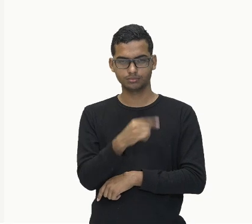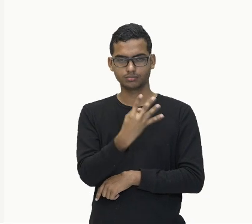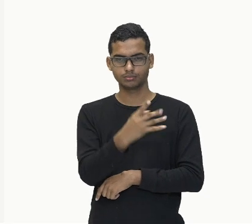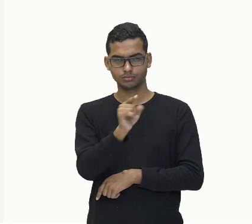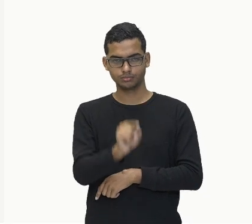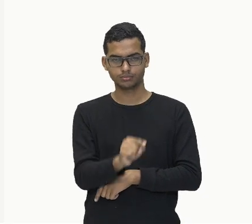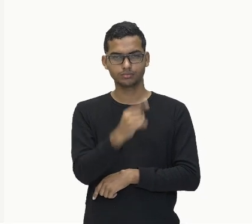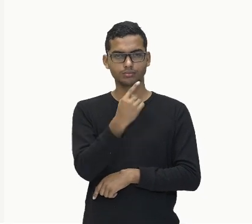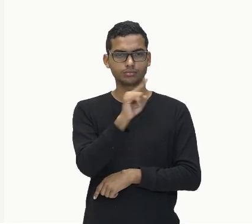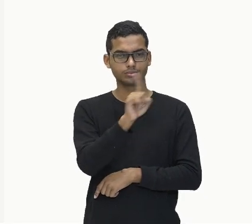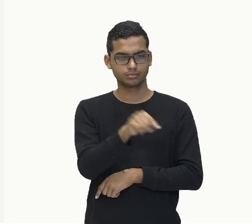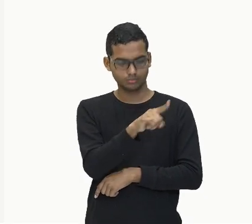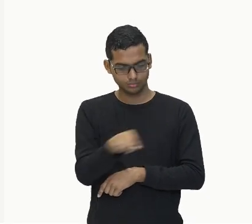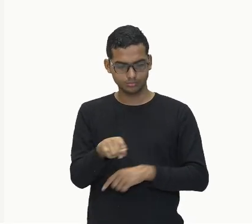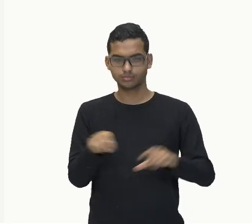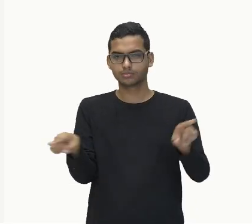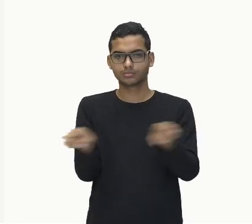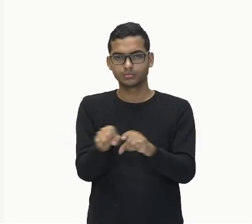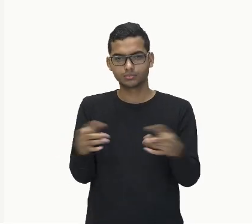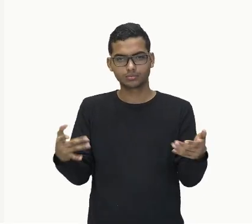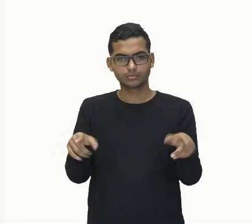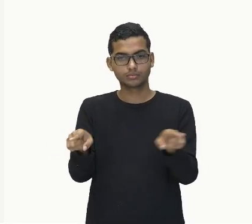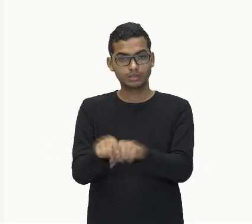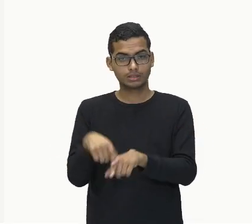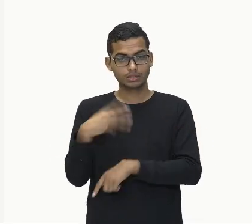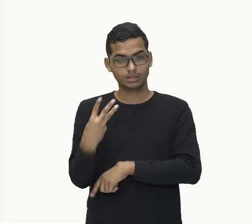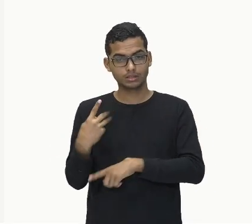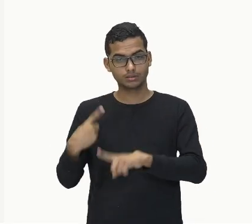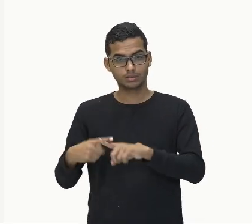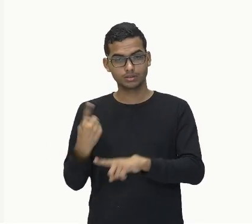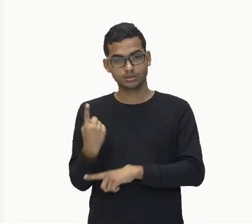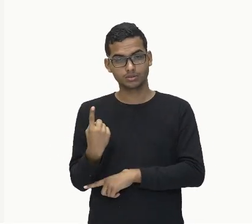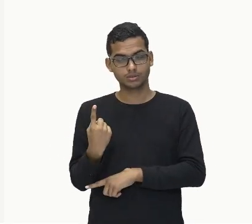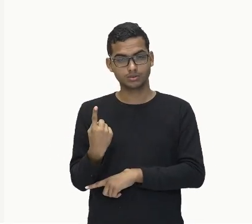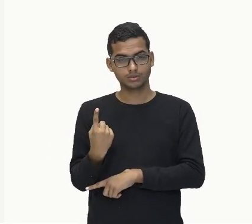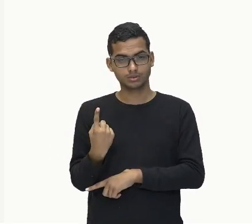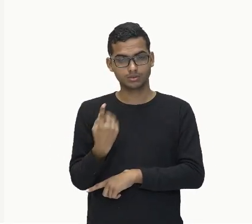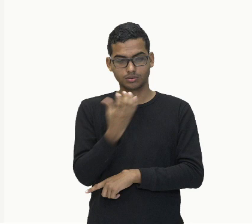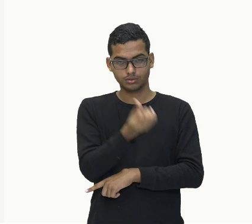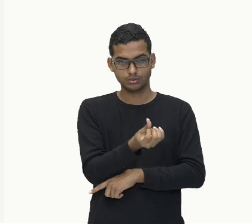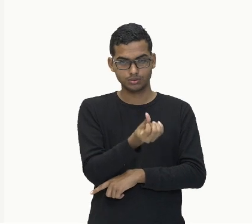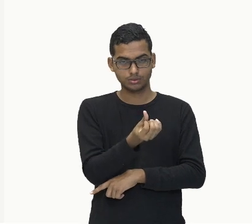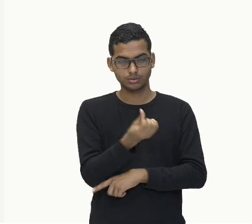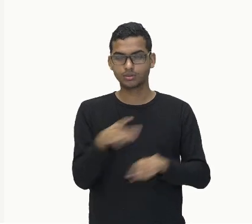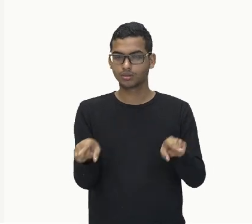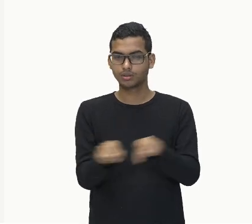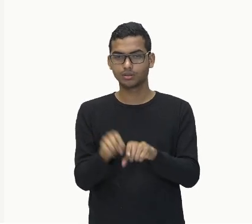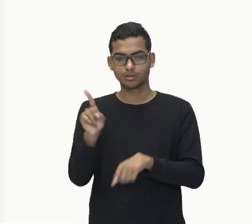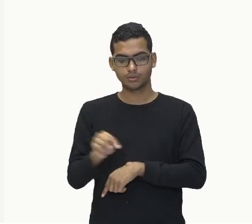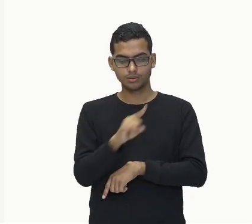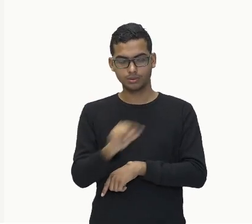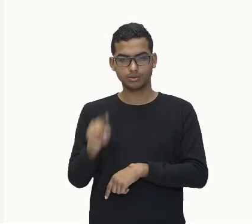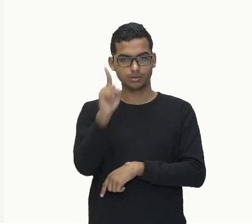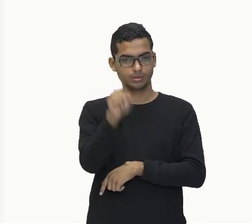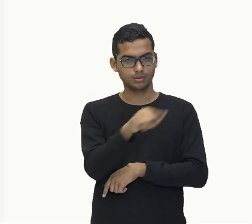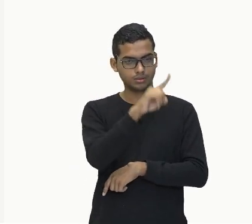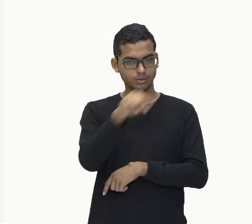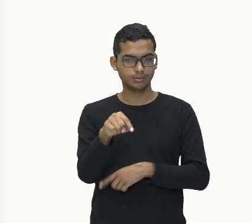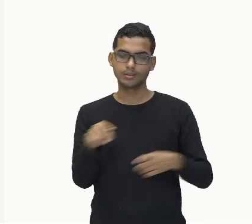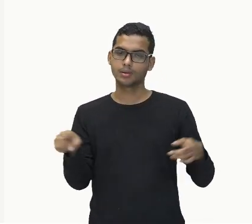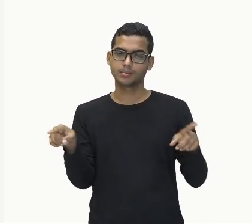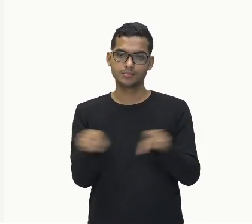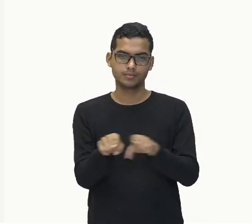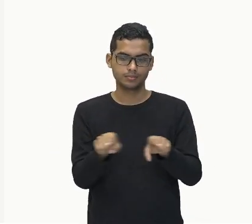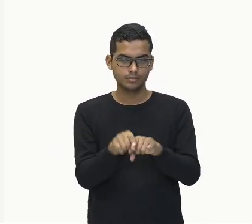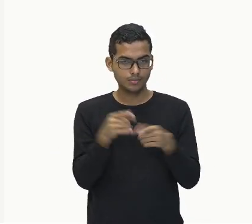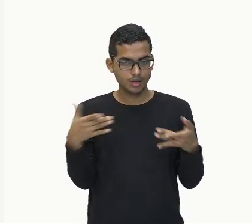Também cancelamos 3 vezes 2 com 6. Aí vai sobrar para a gente só 7 vezes 5 desse lado da combinação. E